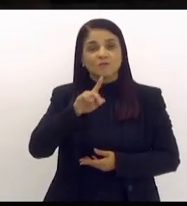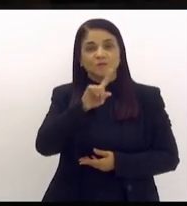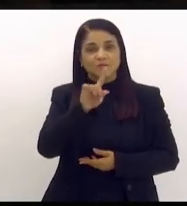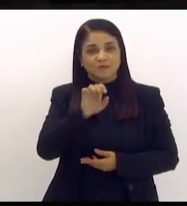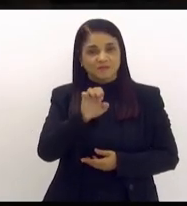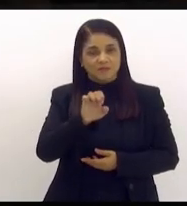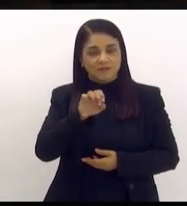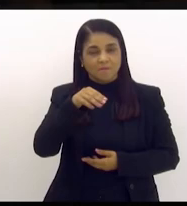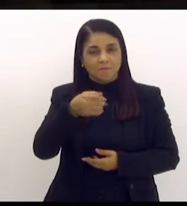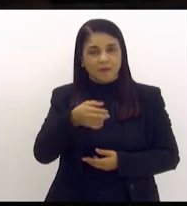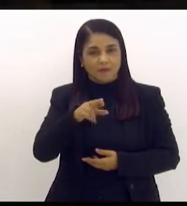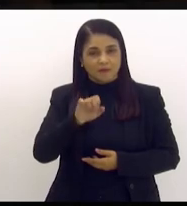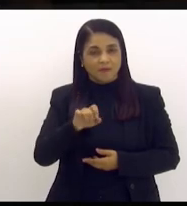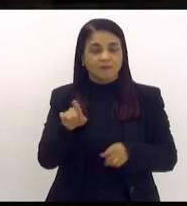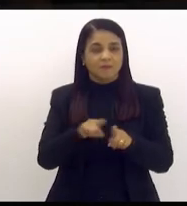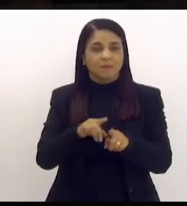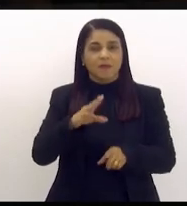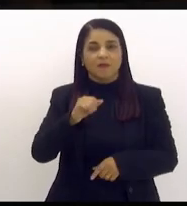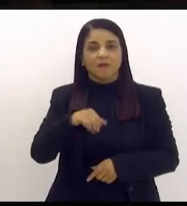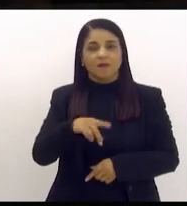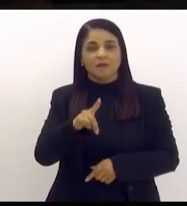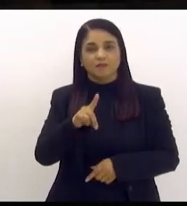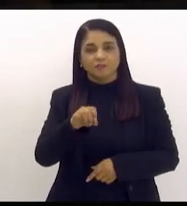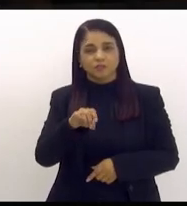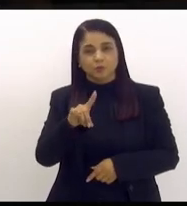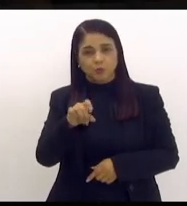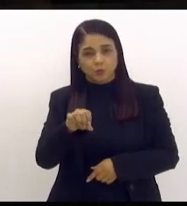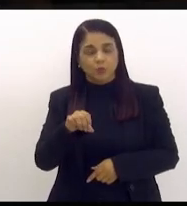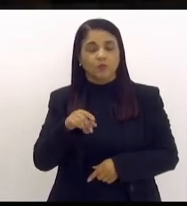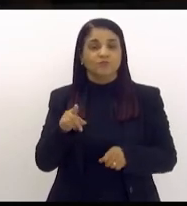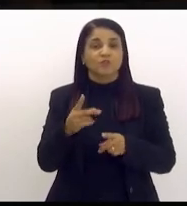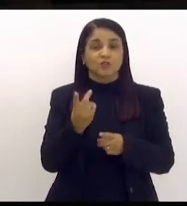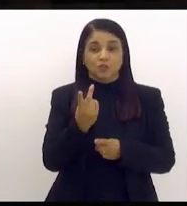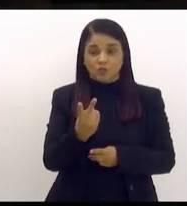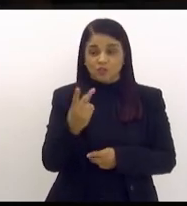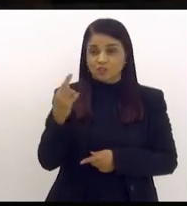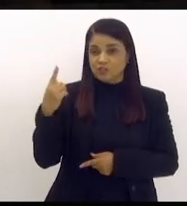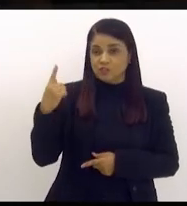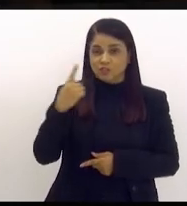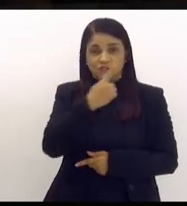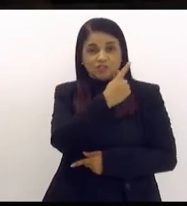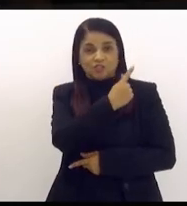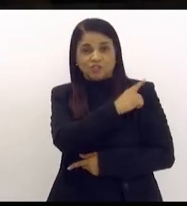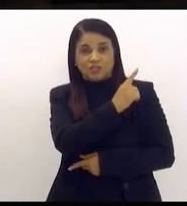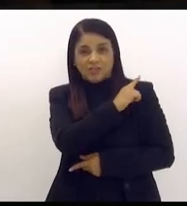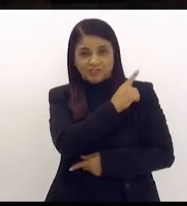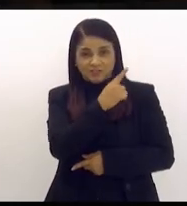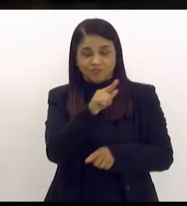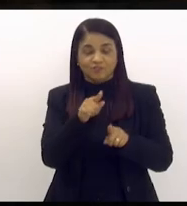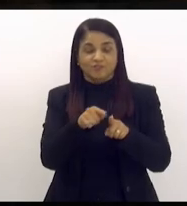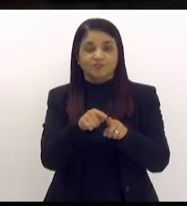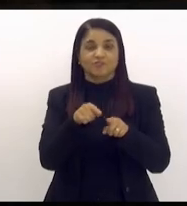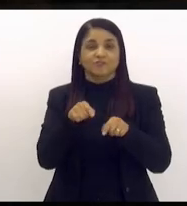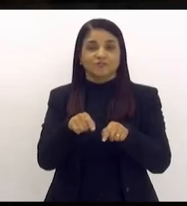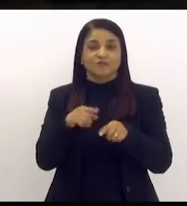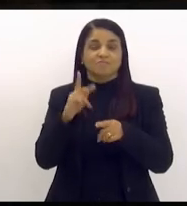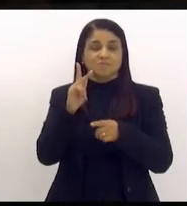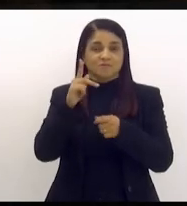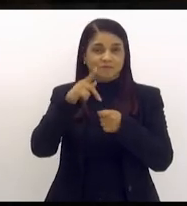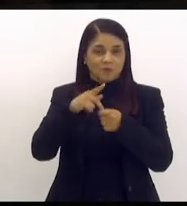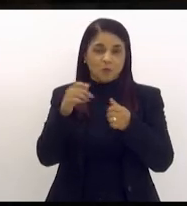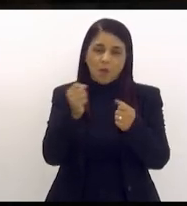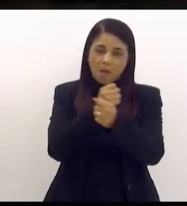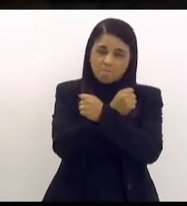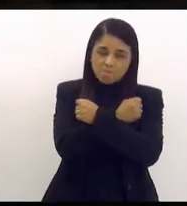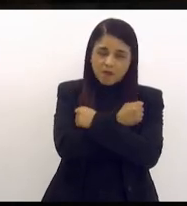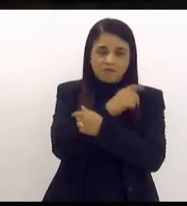do nosso querido Cândido Luiz gerente dois gerentes da Petrobrás trabalhando com nosso diretor de operações William França mando um abraço pro